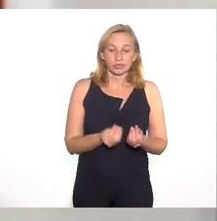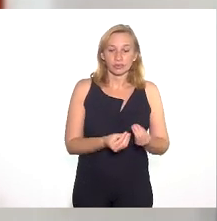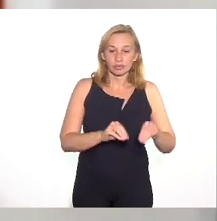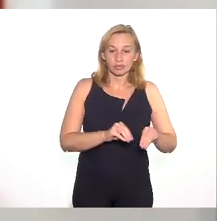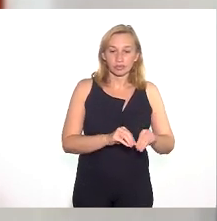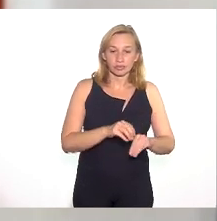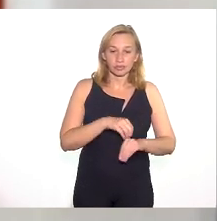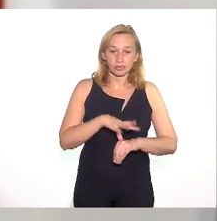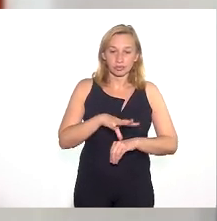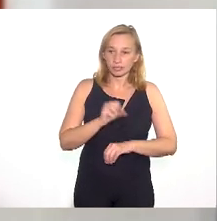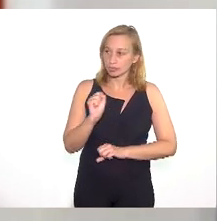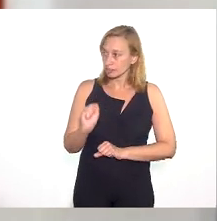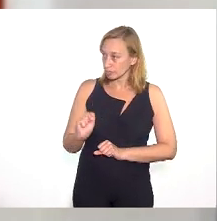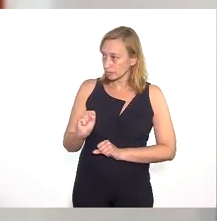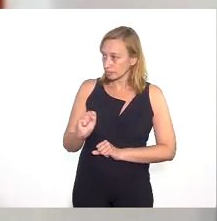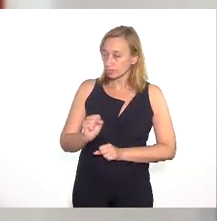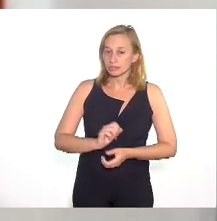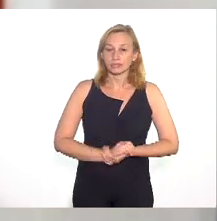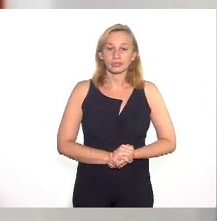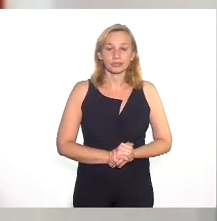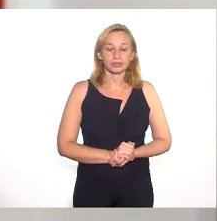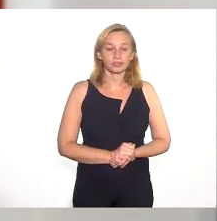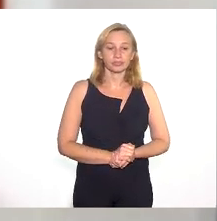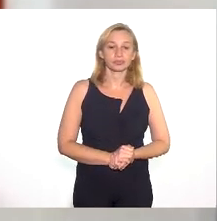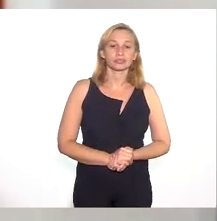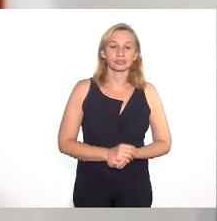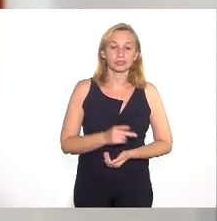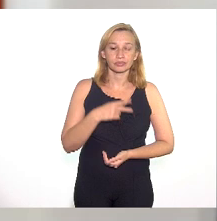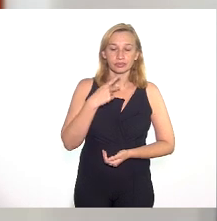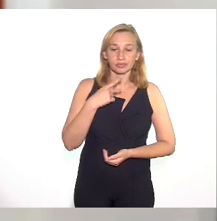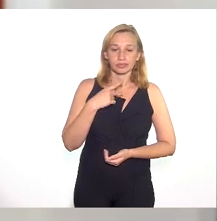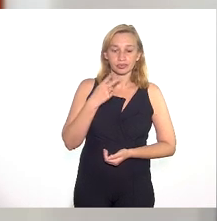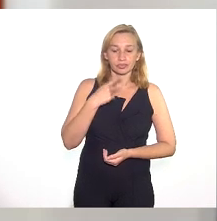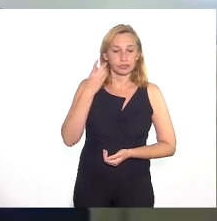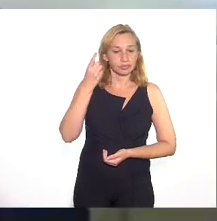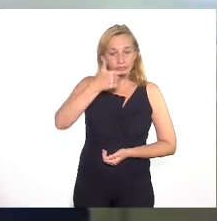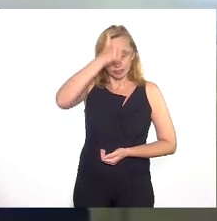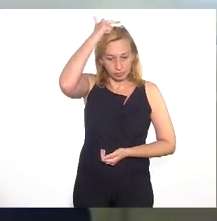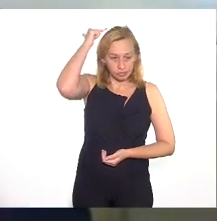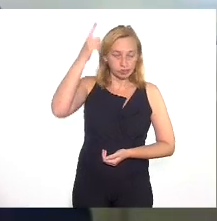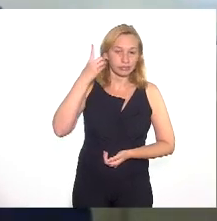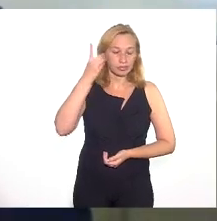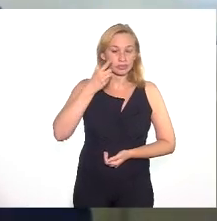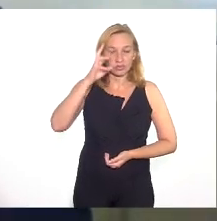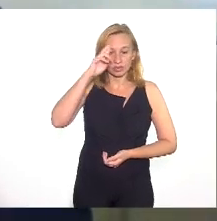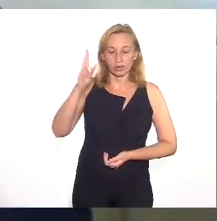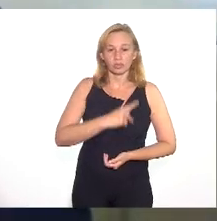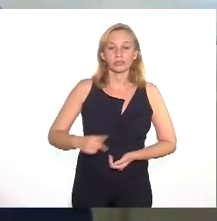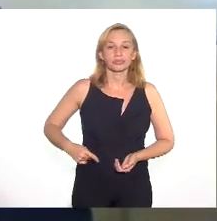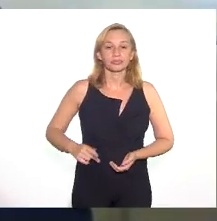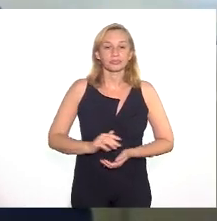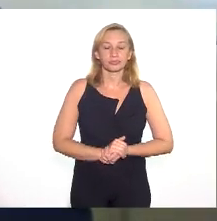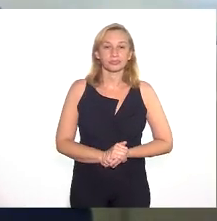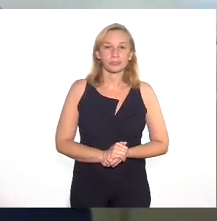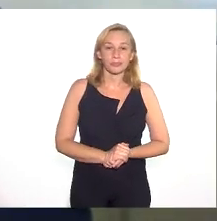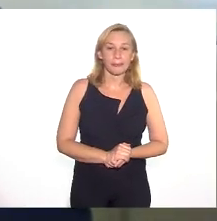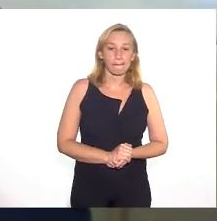o destaque. Pode ser assim? Por favor, Luiz. Senhor presidente, então,